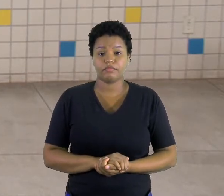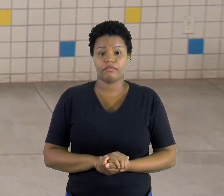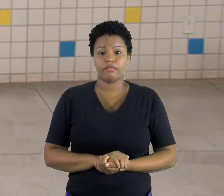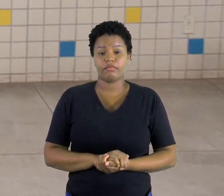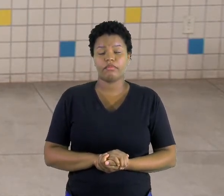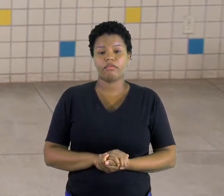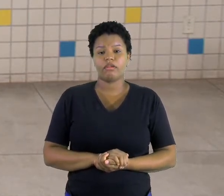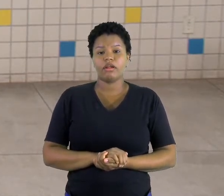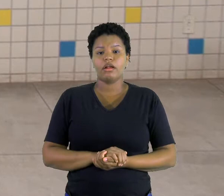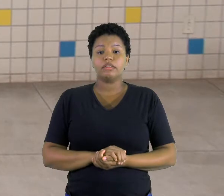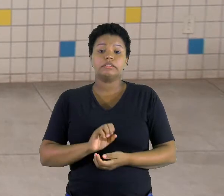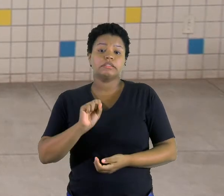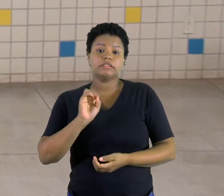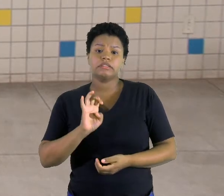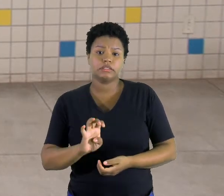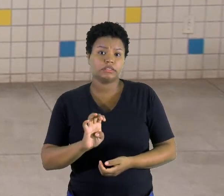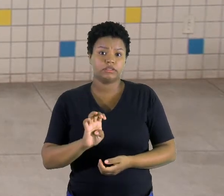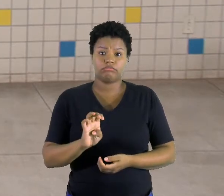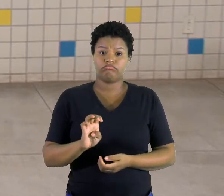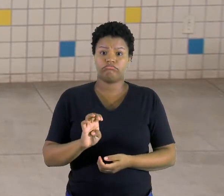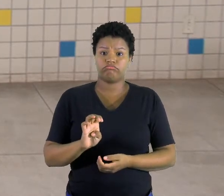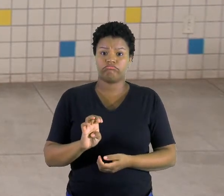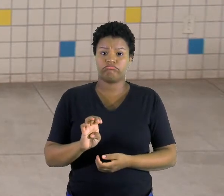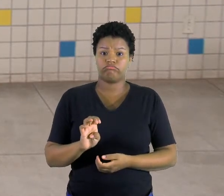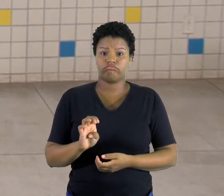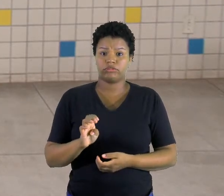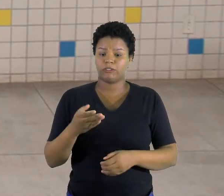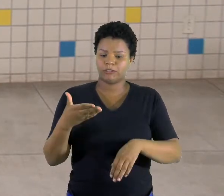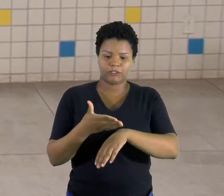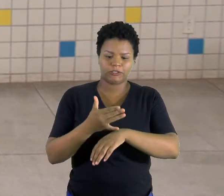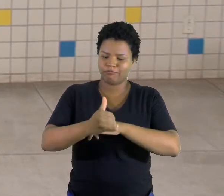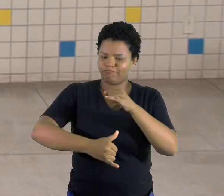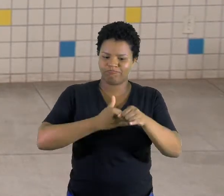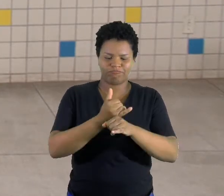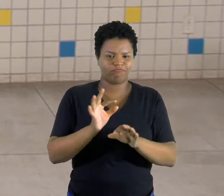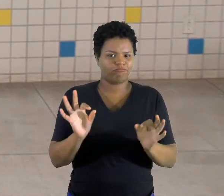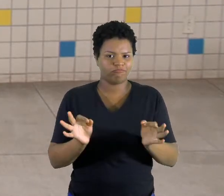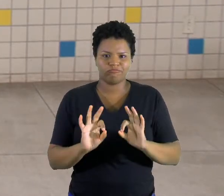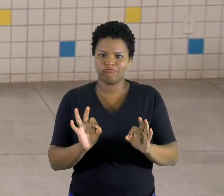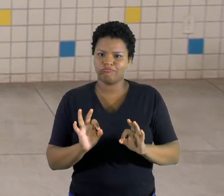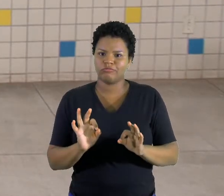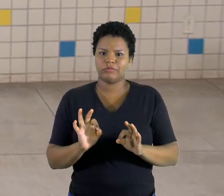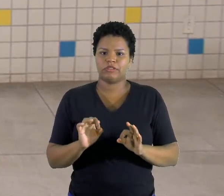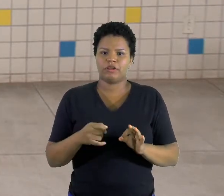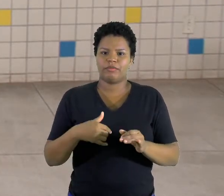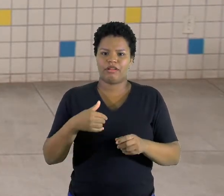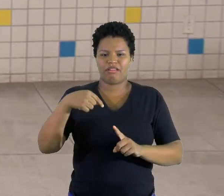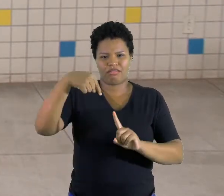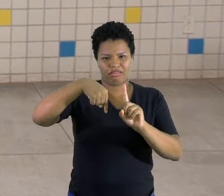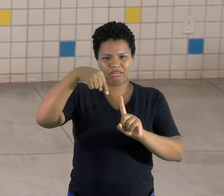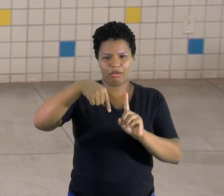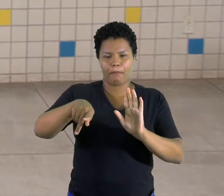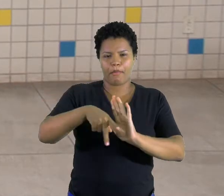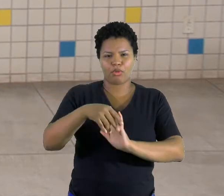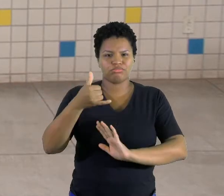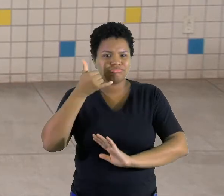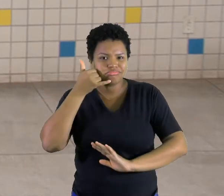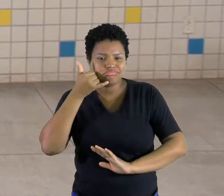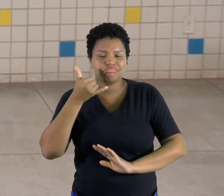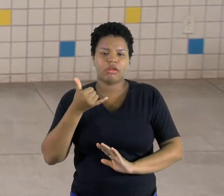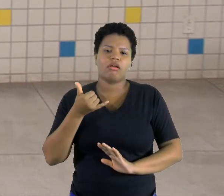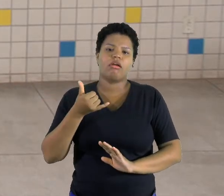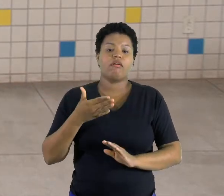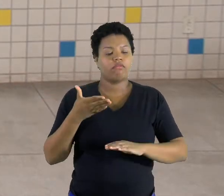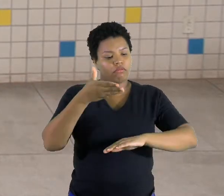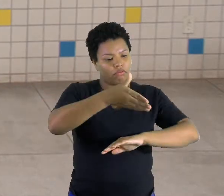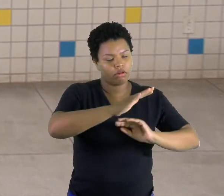www.educacampalmas.to.gov.br. Se por acaso você não pode ter acesso à internet, não consegue pelos dados móveis do celular, vá até a sua escola e